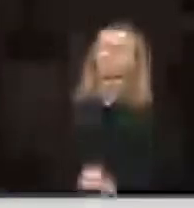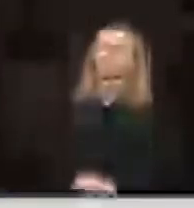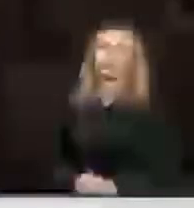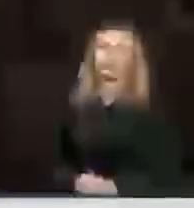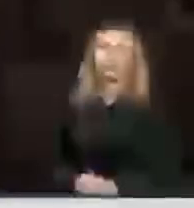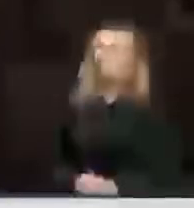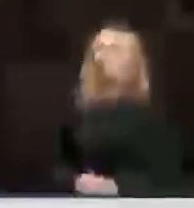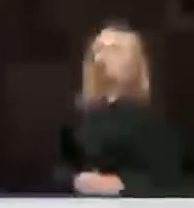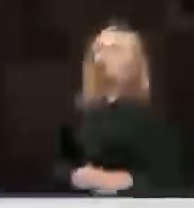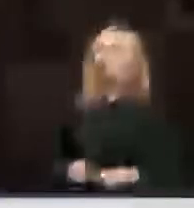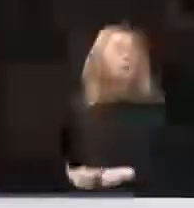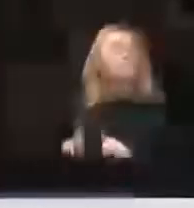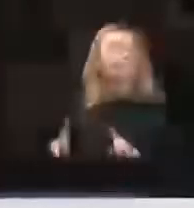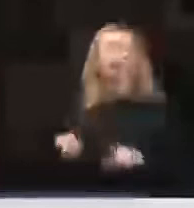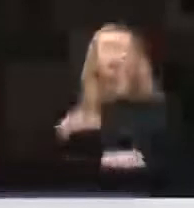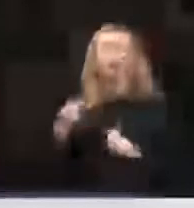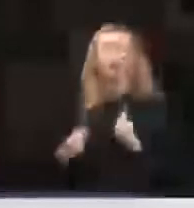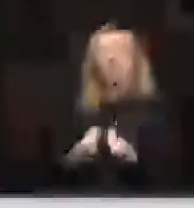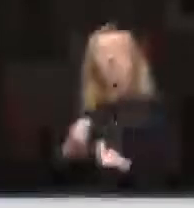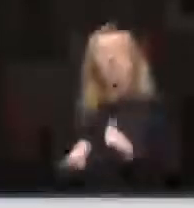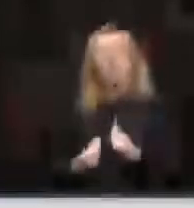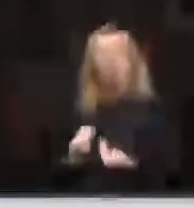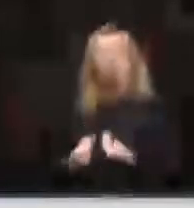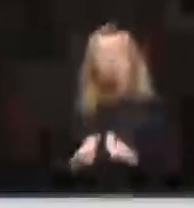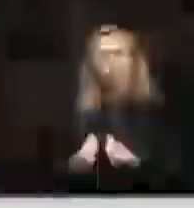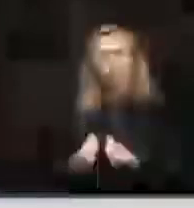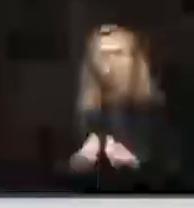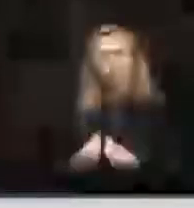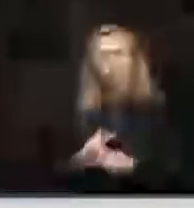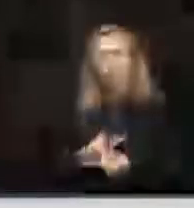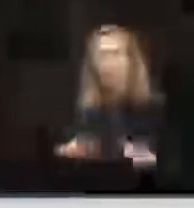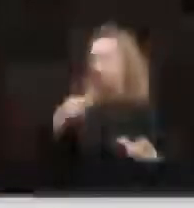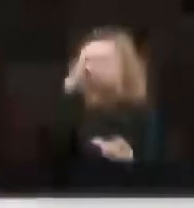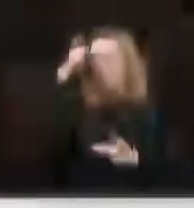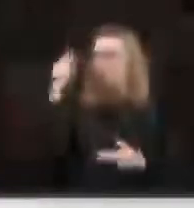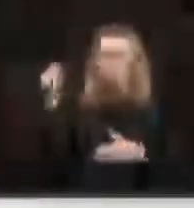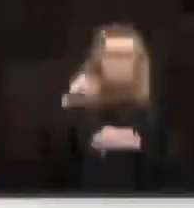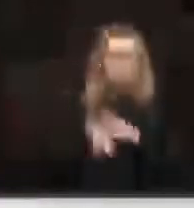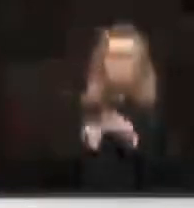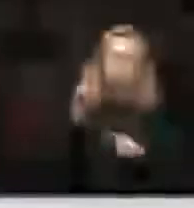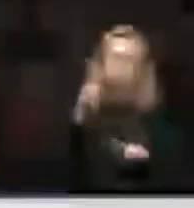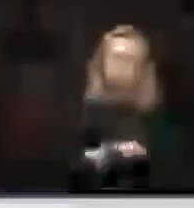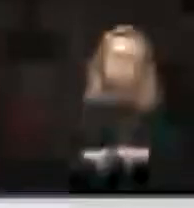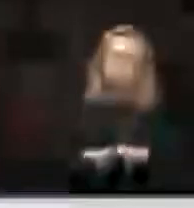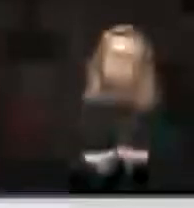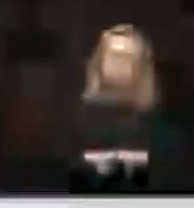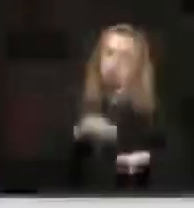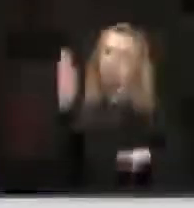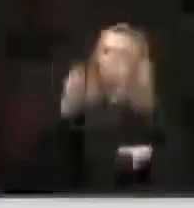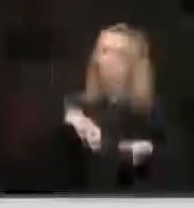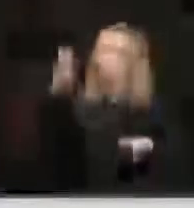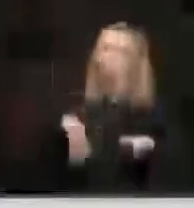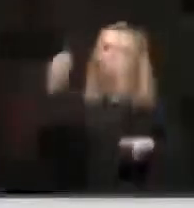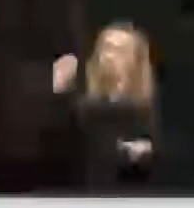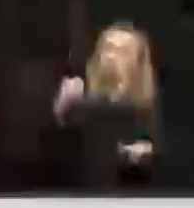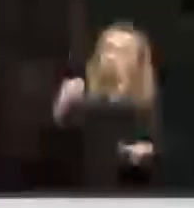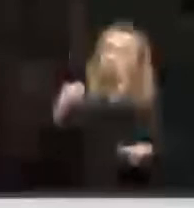Mas como nós ficamos diante de presos provisórios que nunca foram